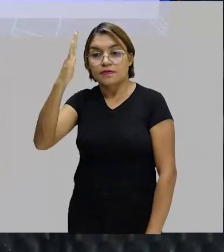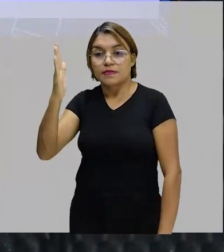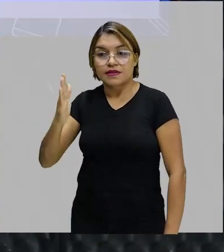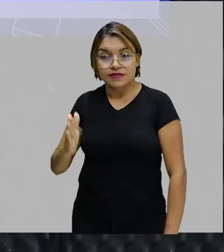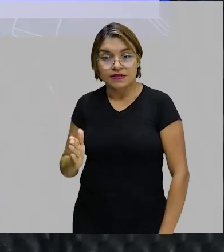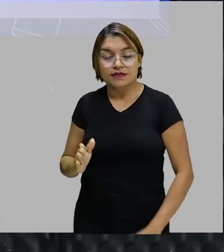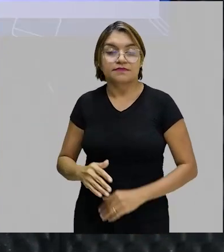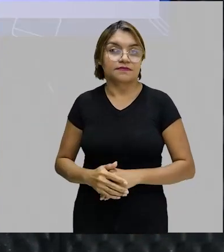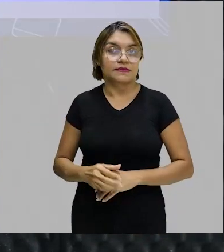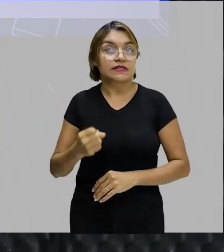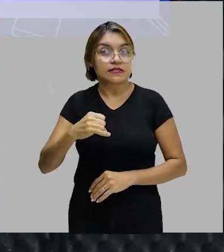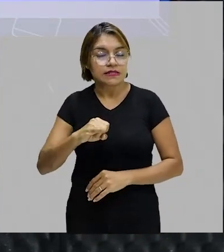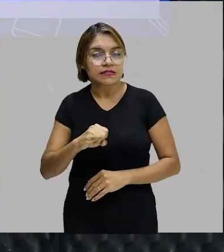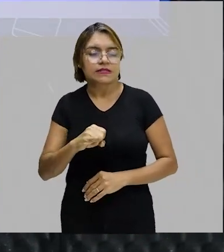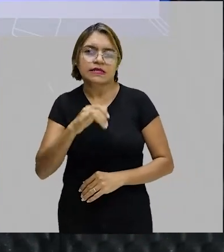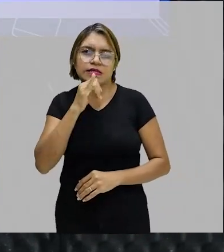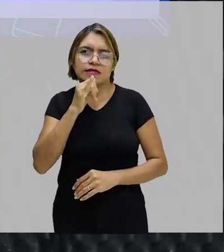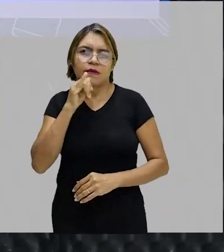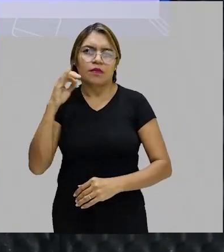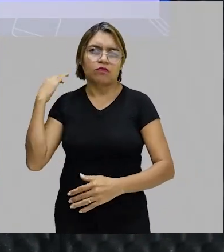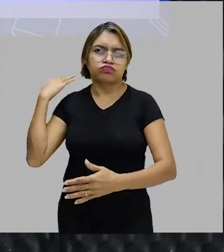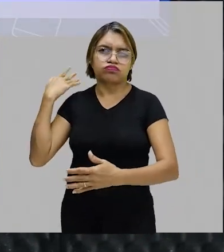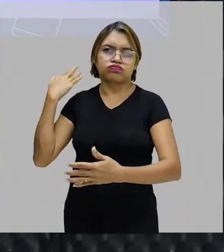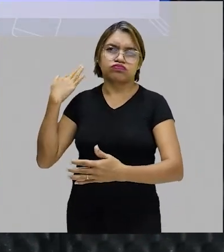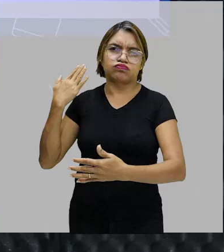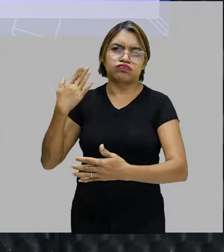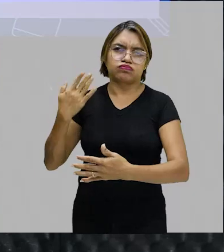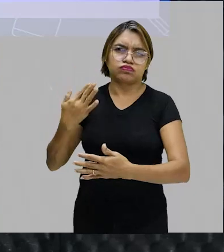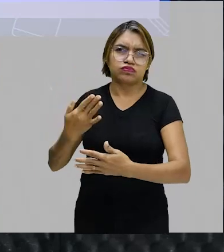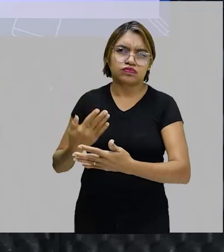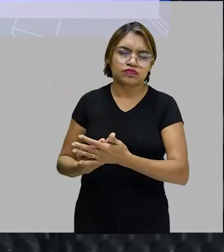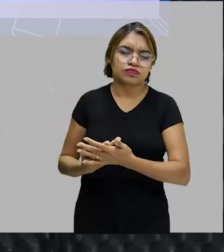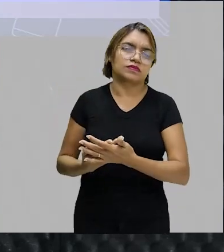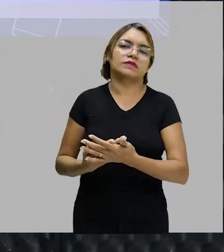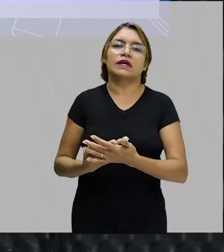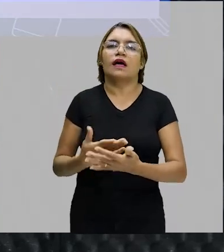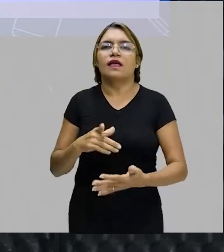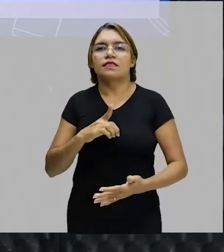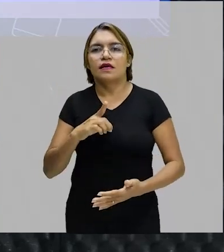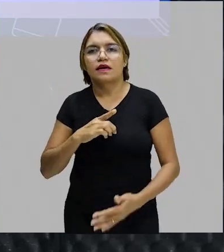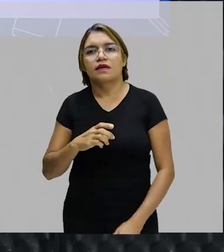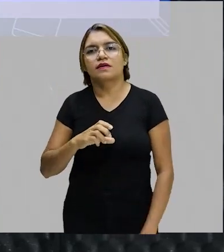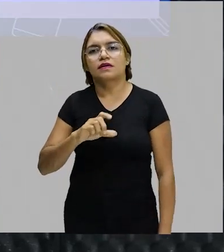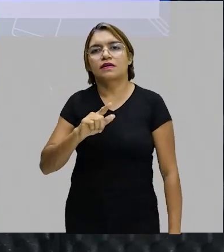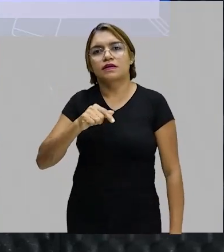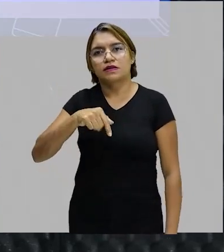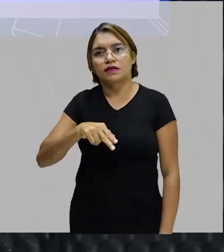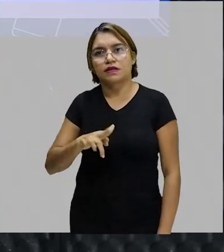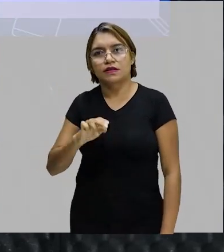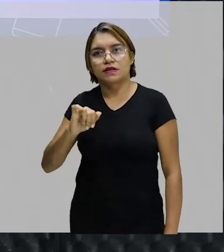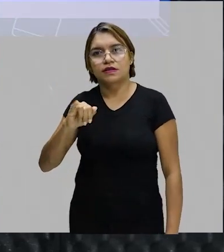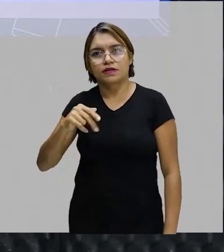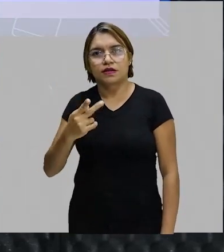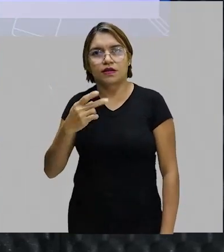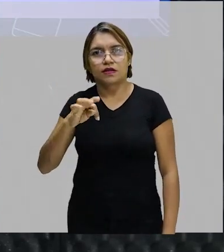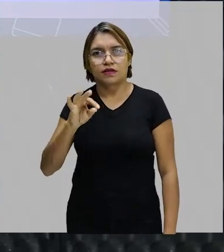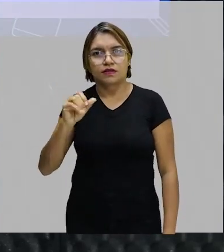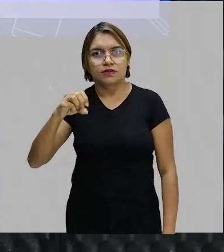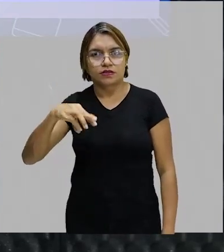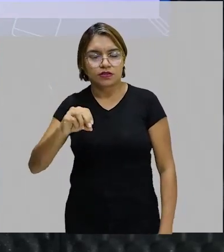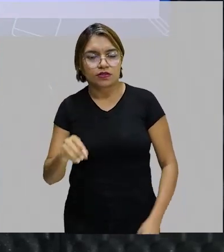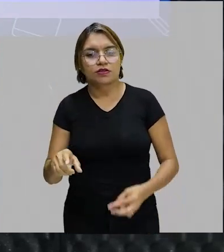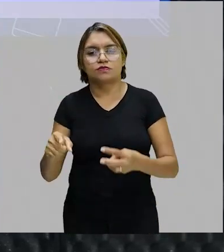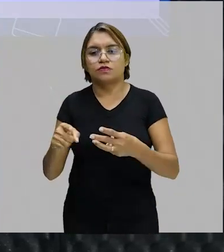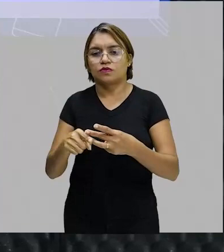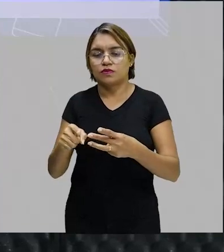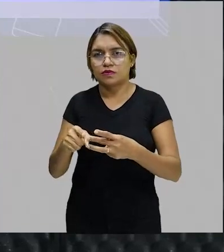colonial. Se vocês pegarem toda a trajetória, a gente vai ver o quinhentismo, depois vem o barroco e em seguida o